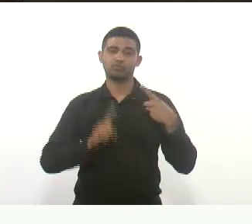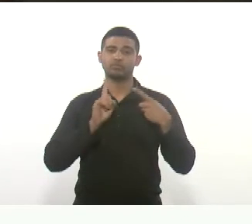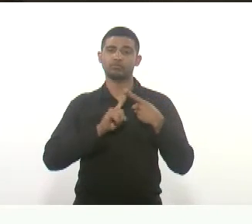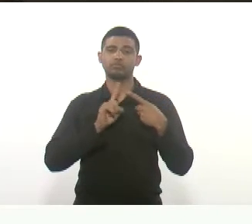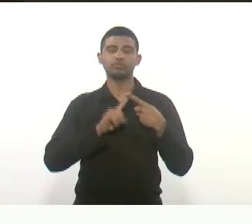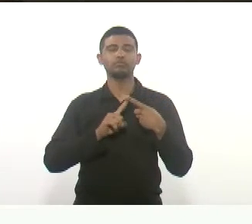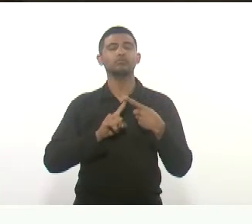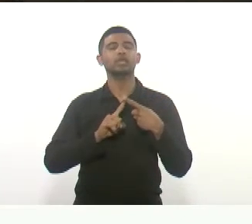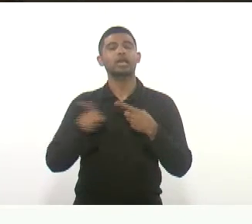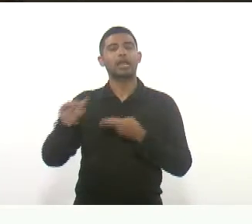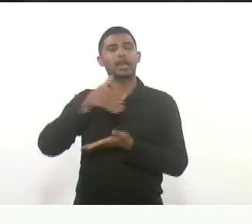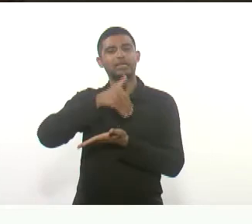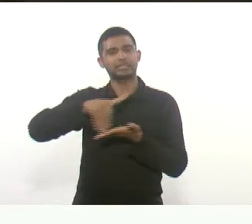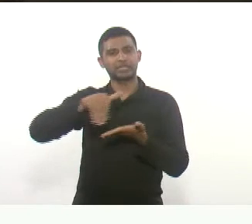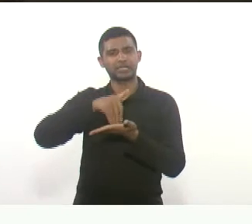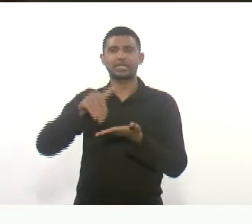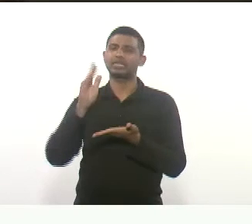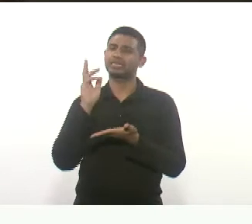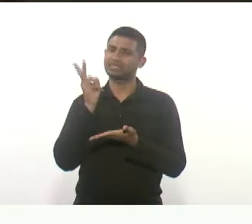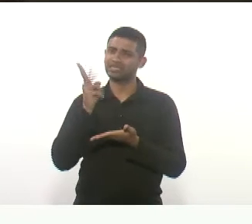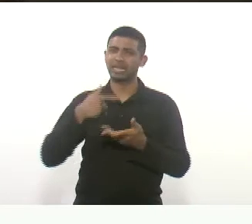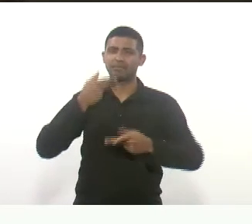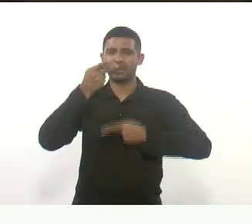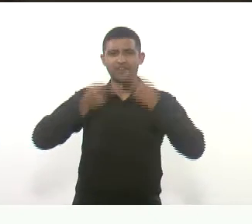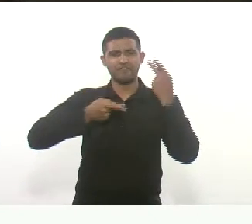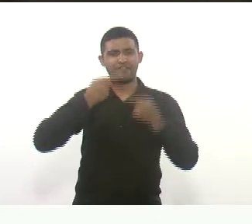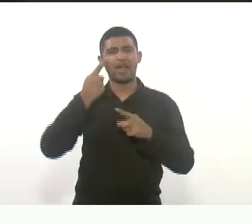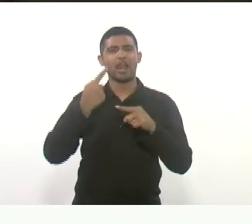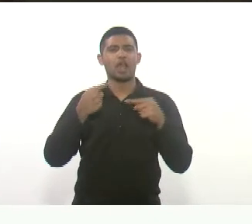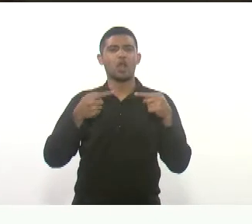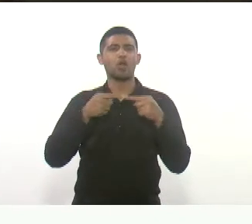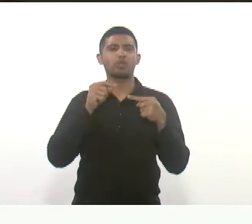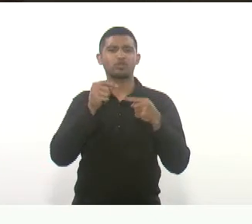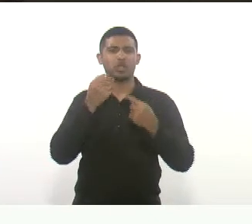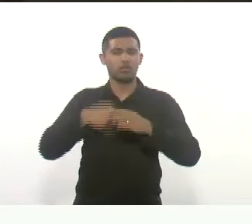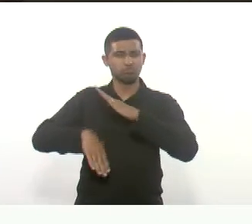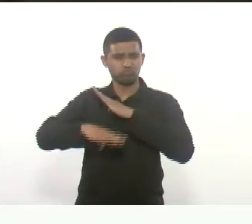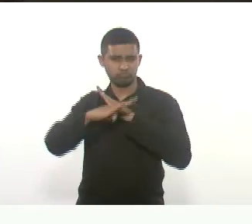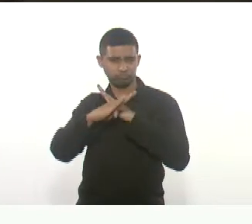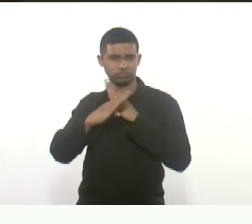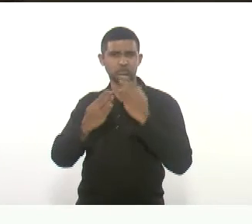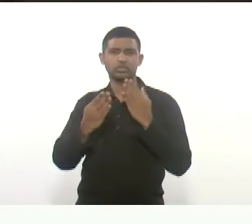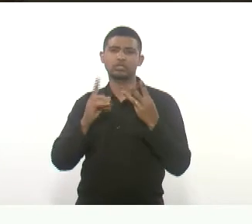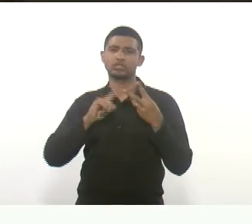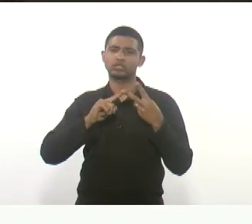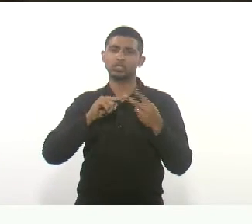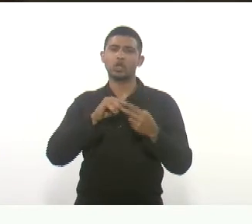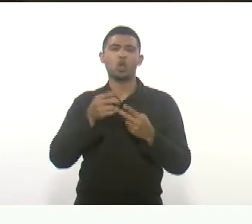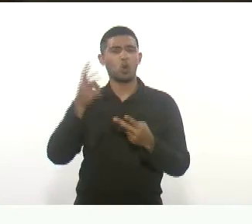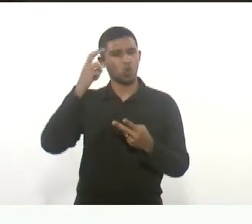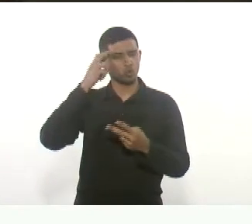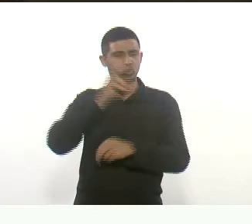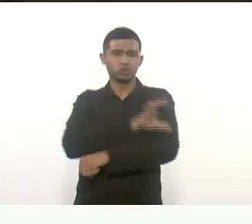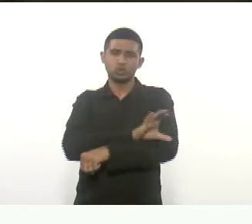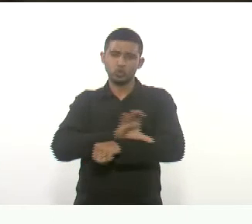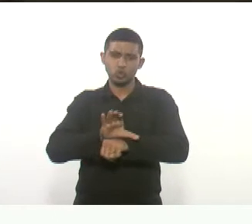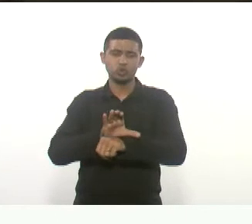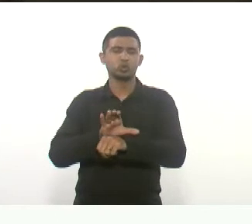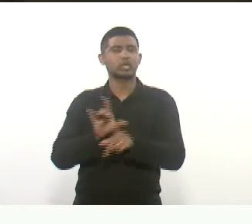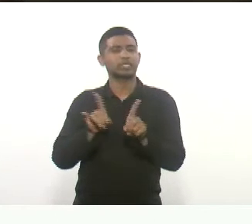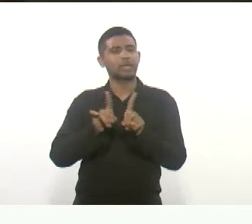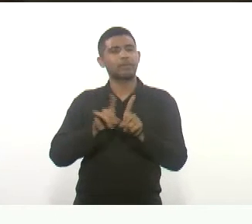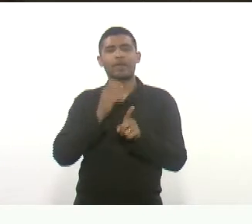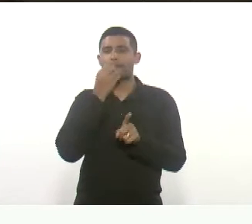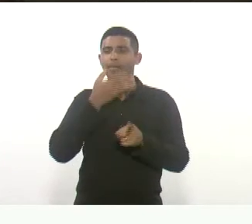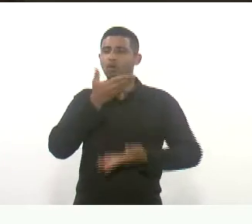já vem colocando muito isso, que é a arte marcial. A cultura também seria muito bom interagir com